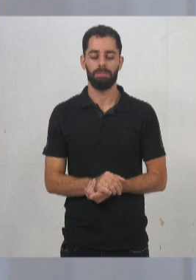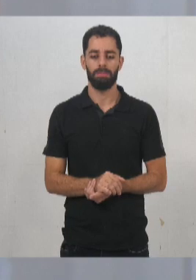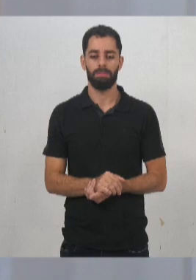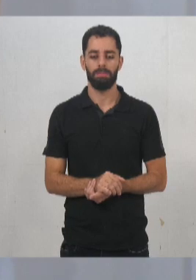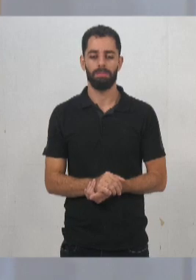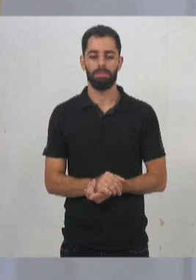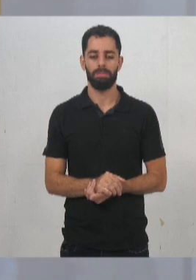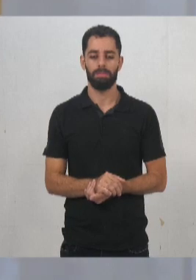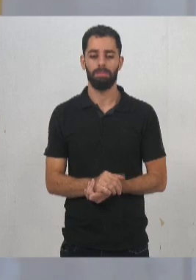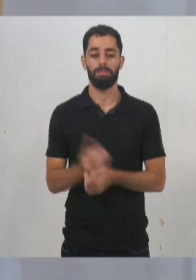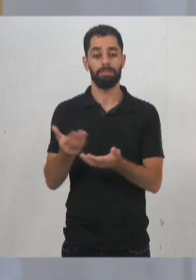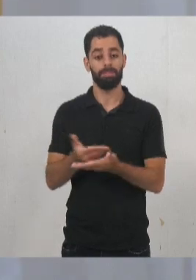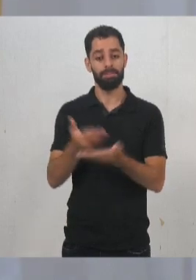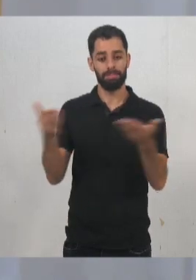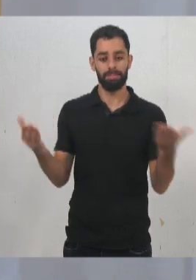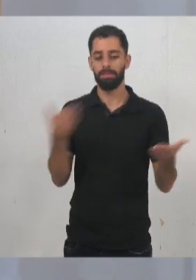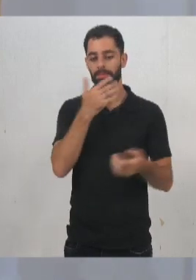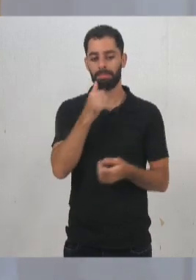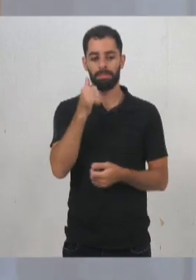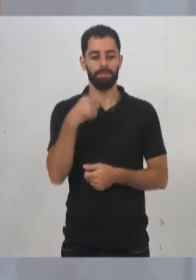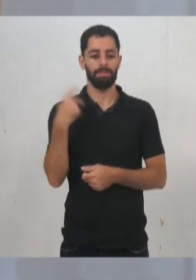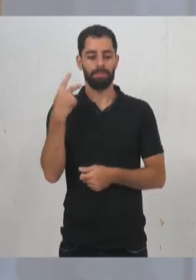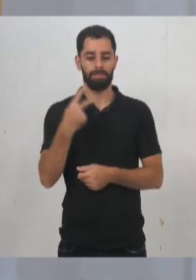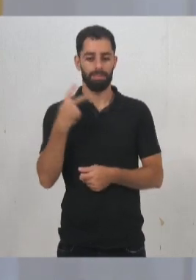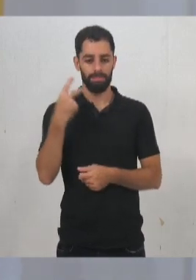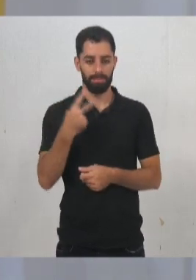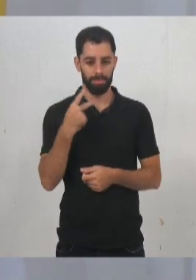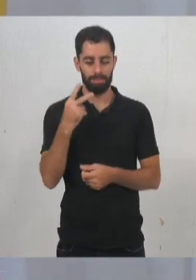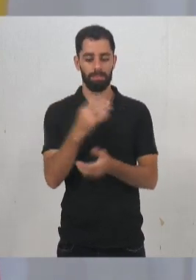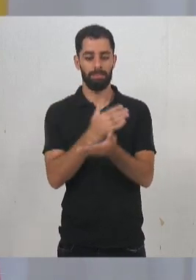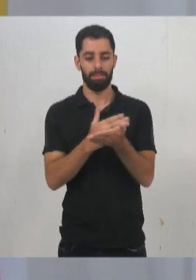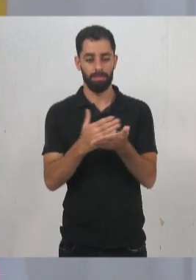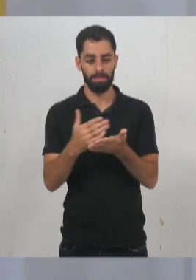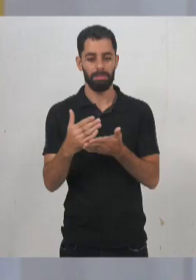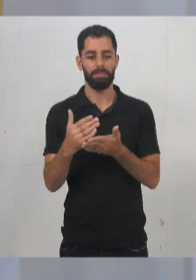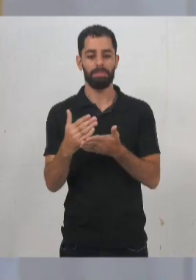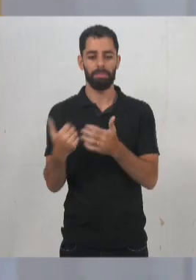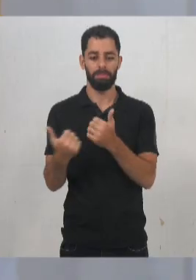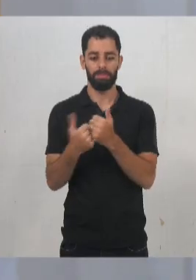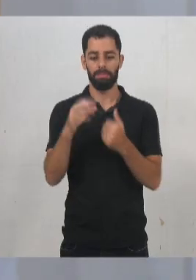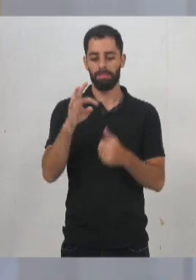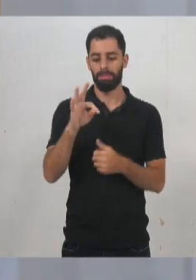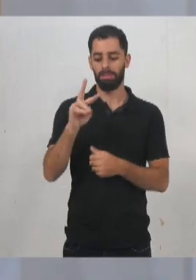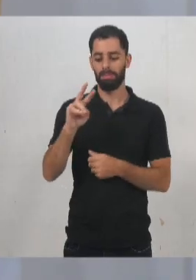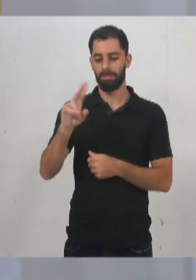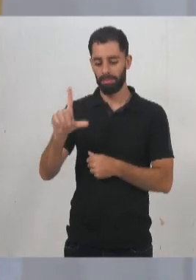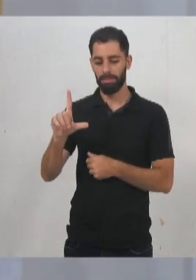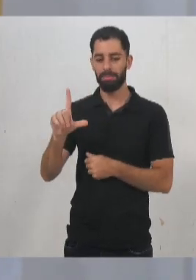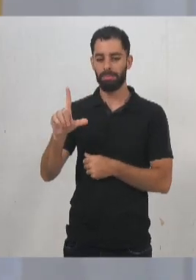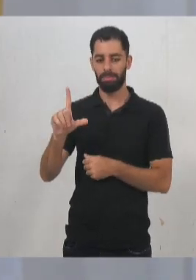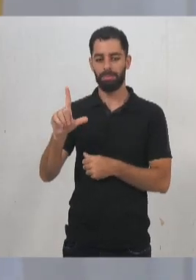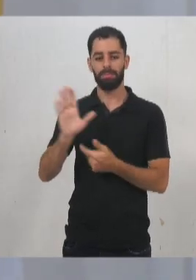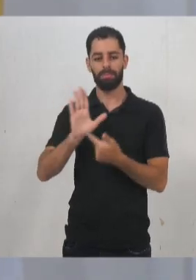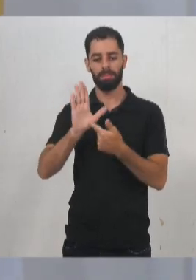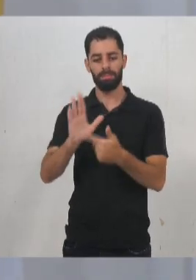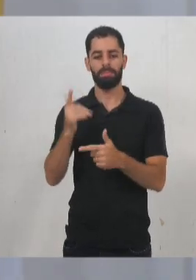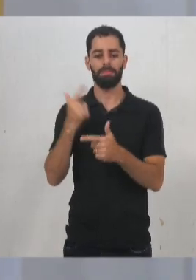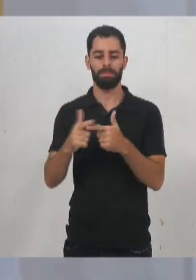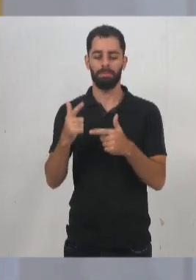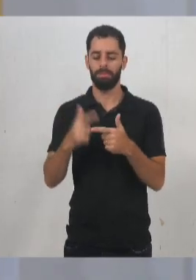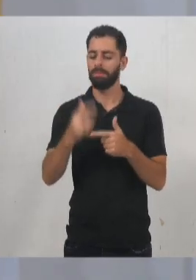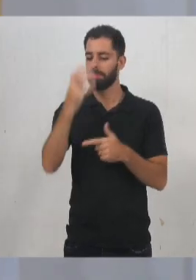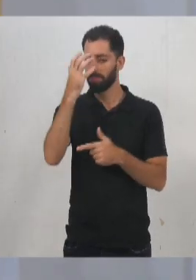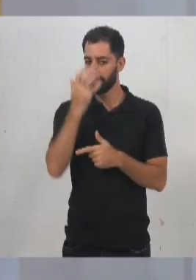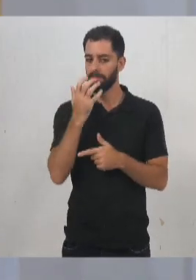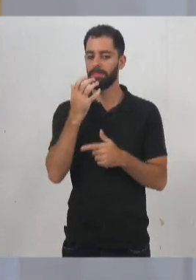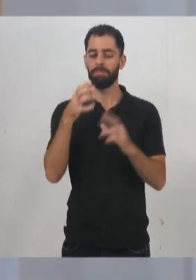colegas vereadores vereadoras queria iniciar com a ajuda da tvl falando de um problema sério que existe lá